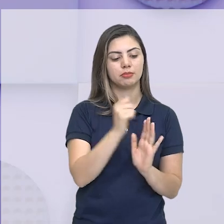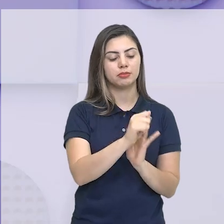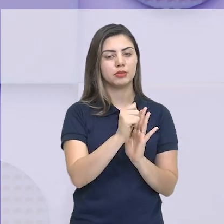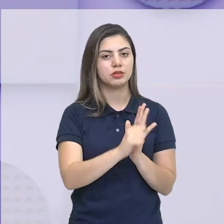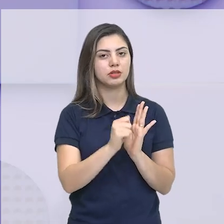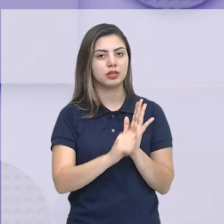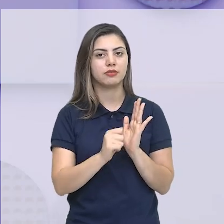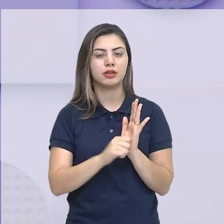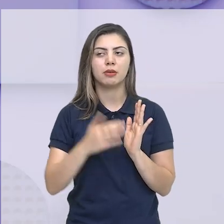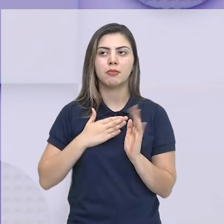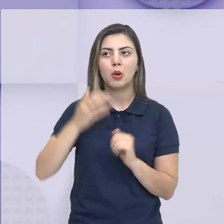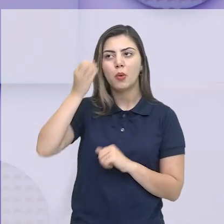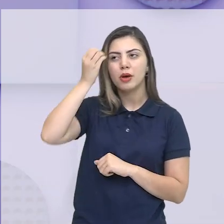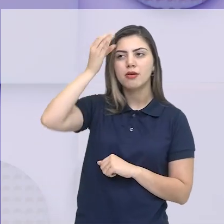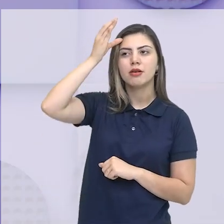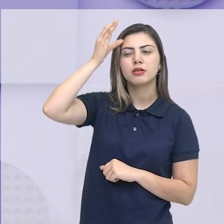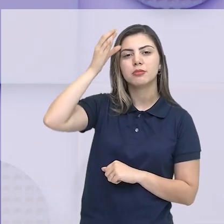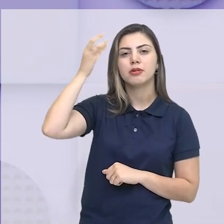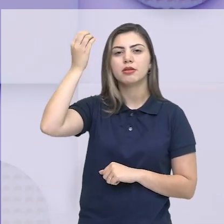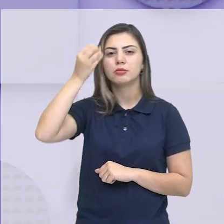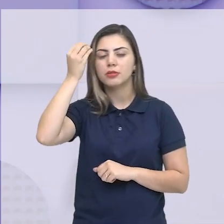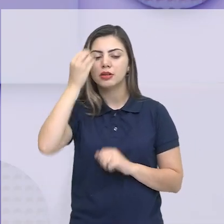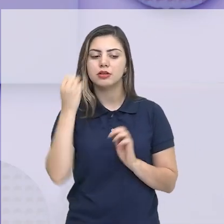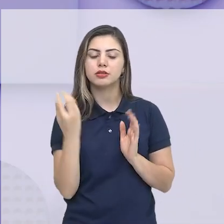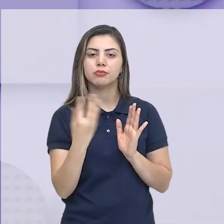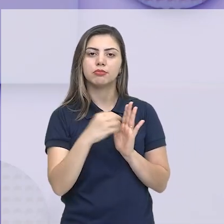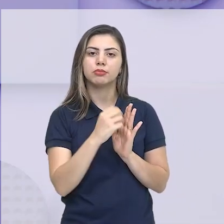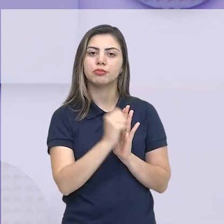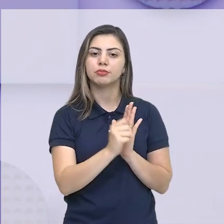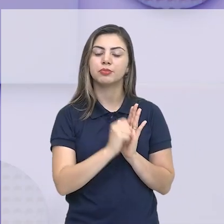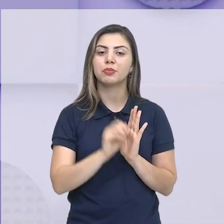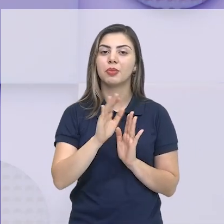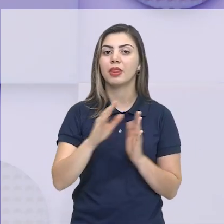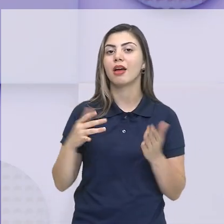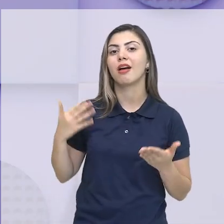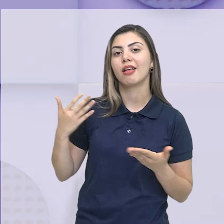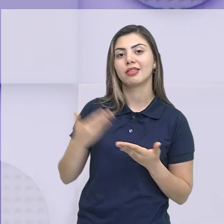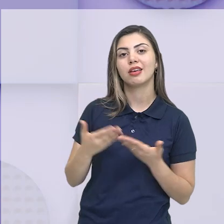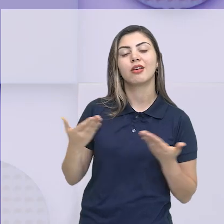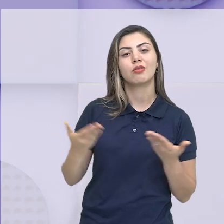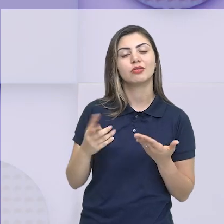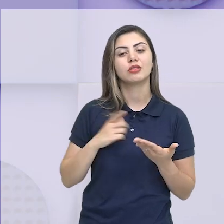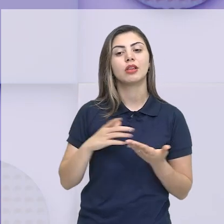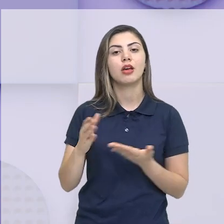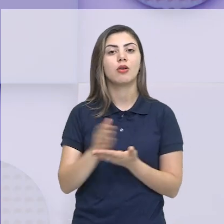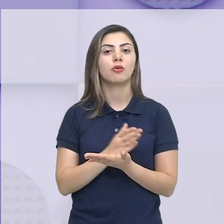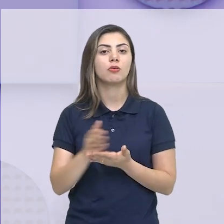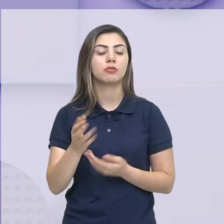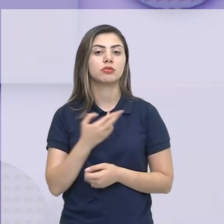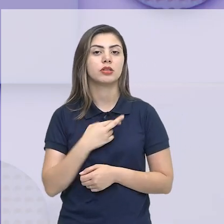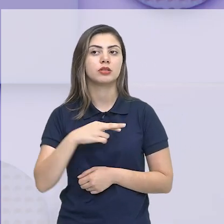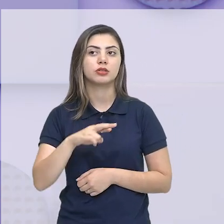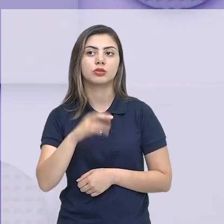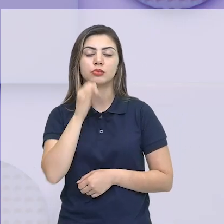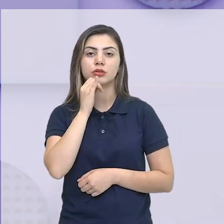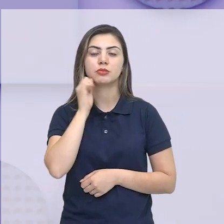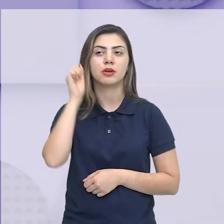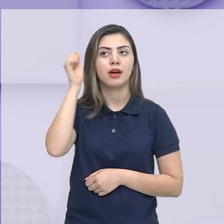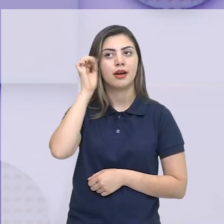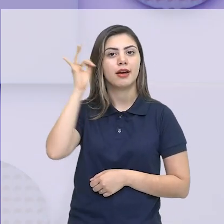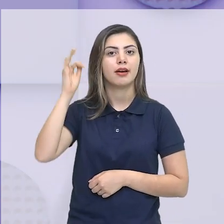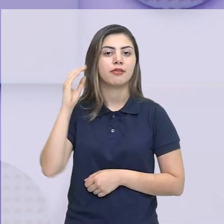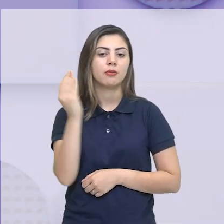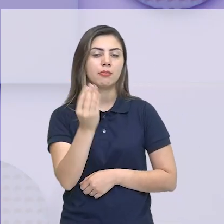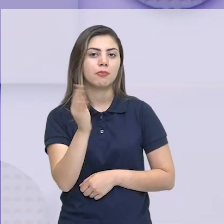escrita uma maneira de conservar seus conhecimentos. Mas até hoje nós vamos ter tradições como